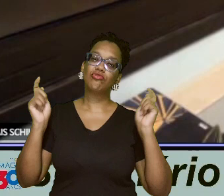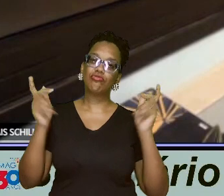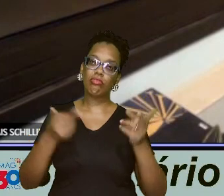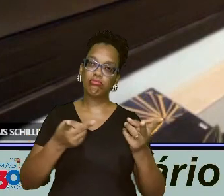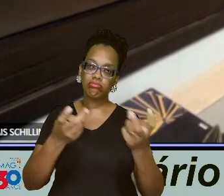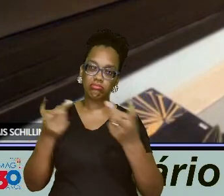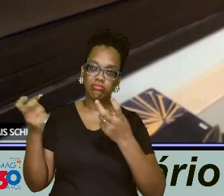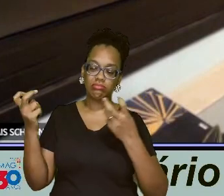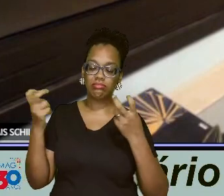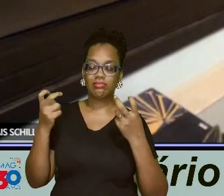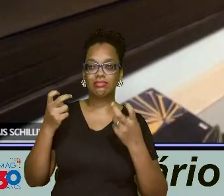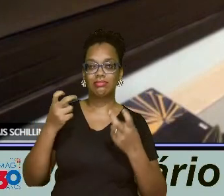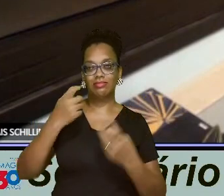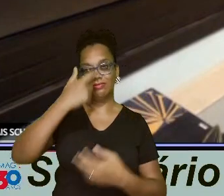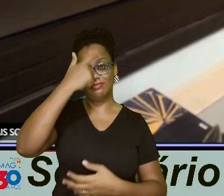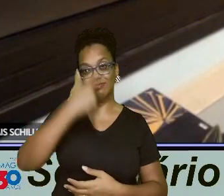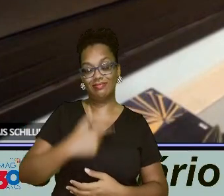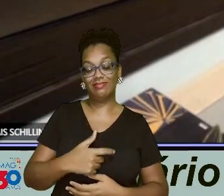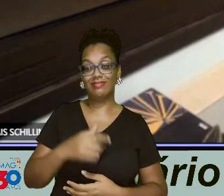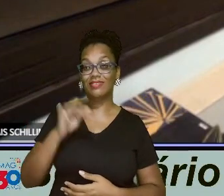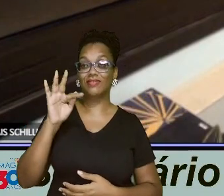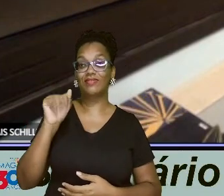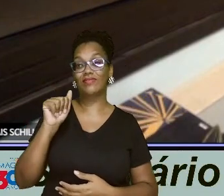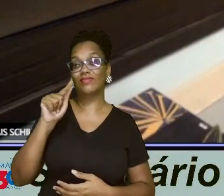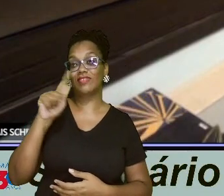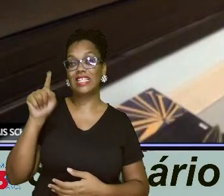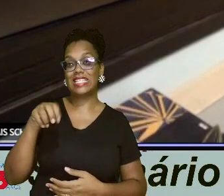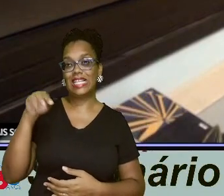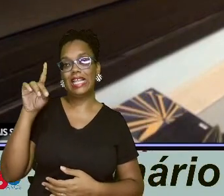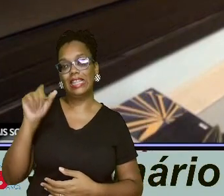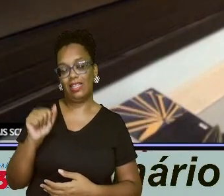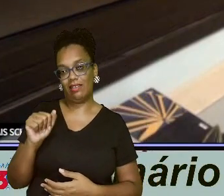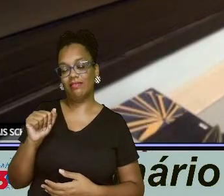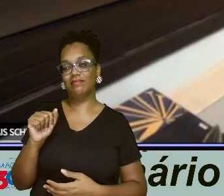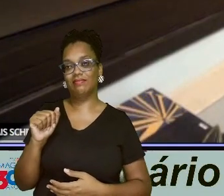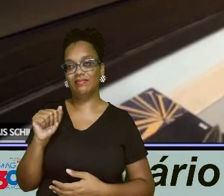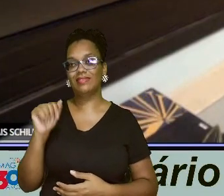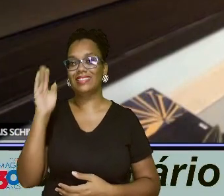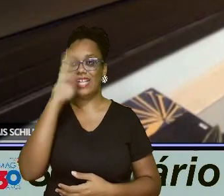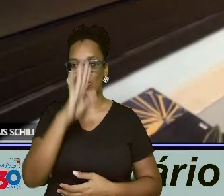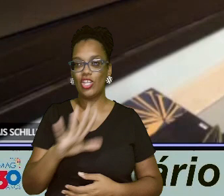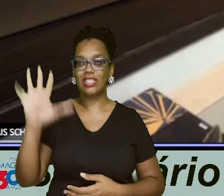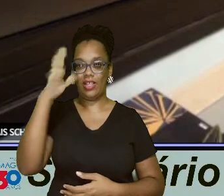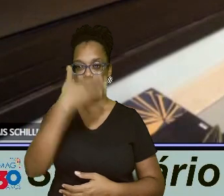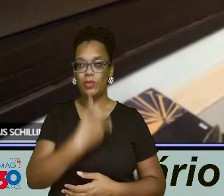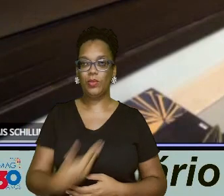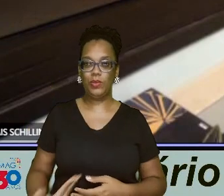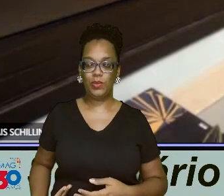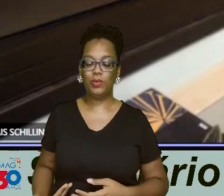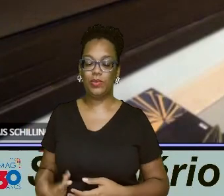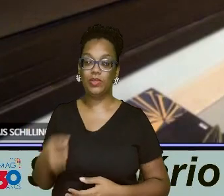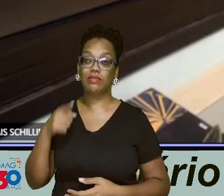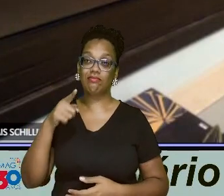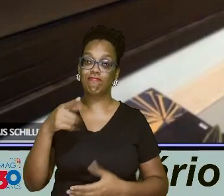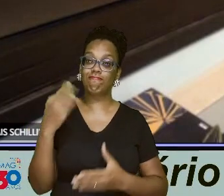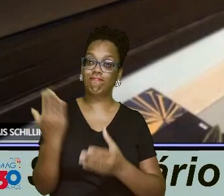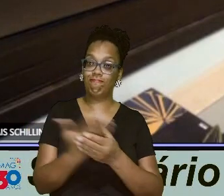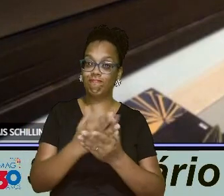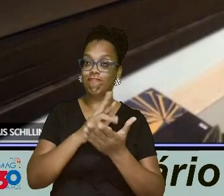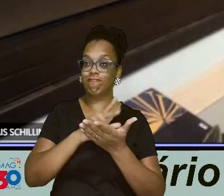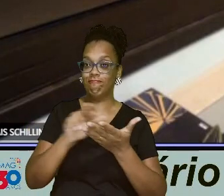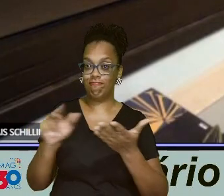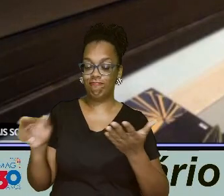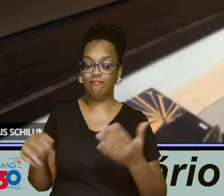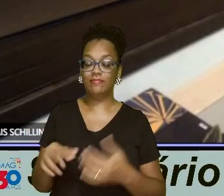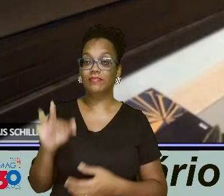a postura da Fazenda Nacional, da Fazenda Pública, nesses processos.